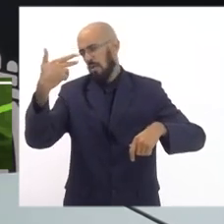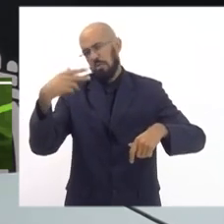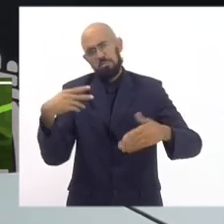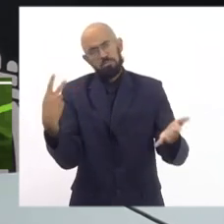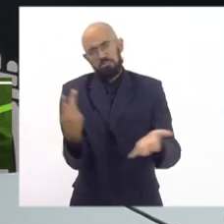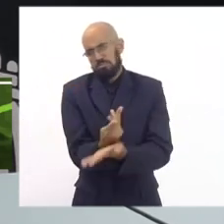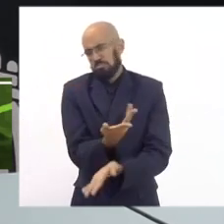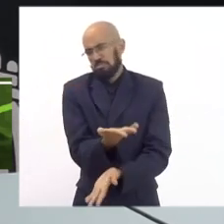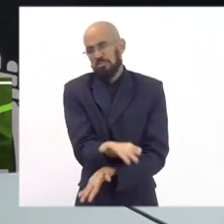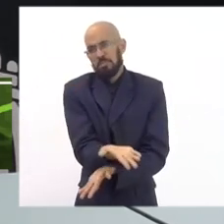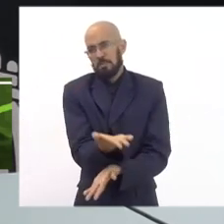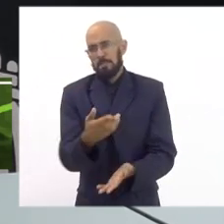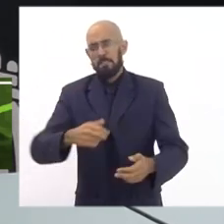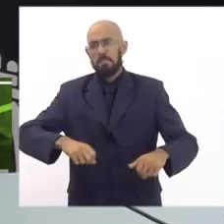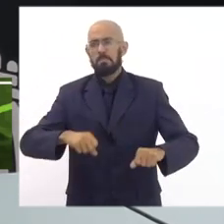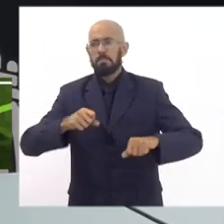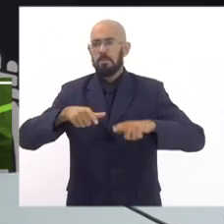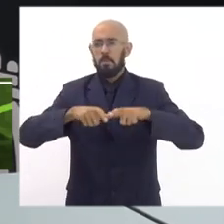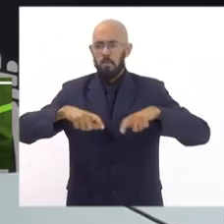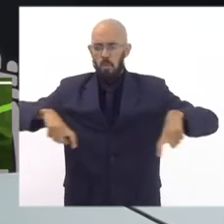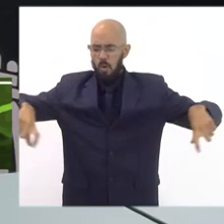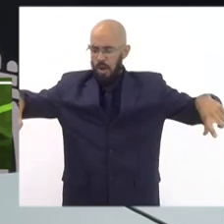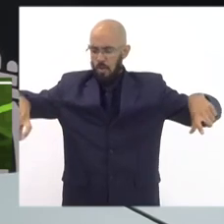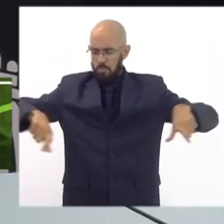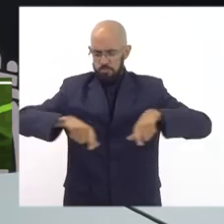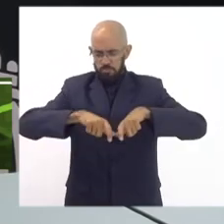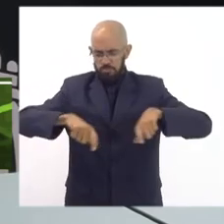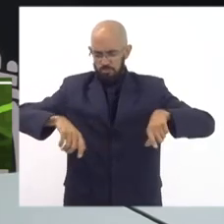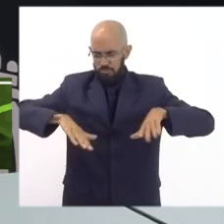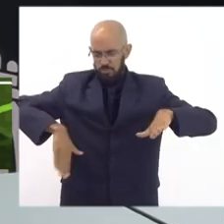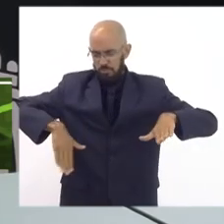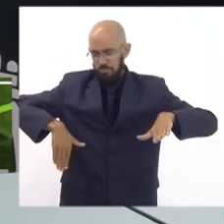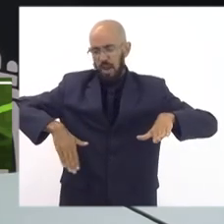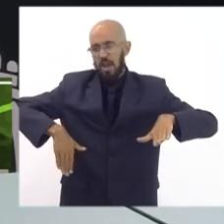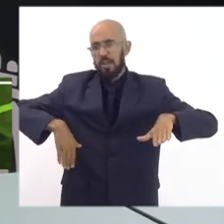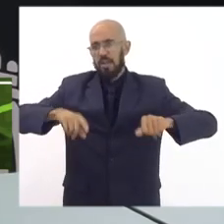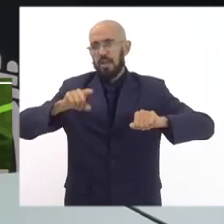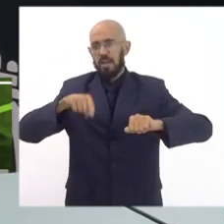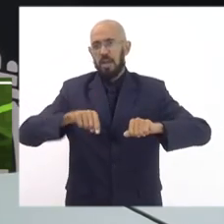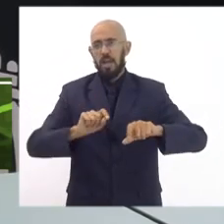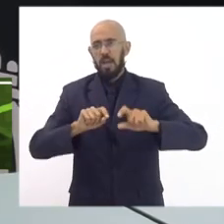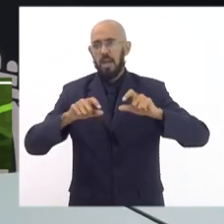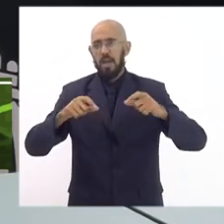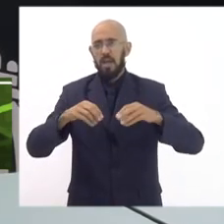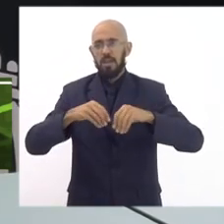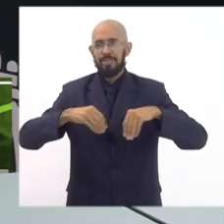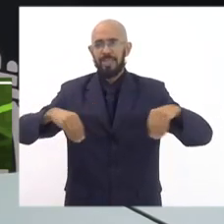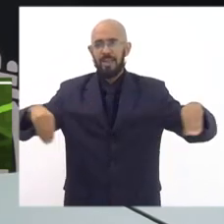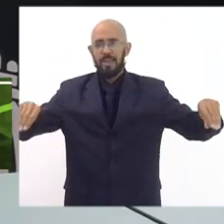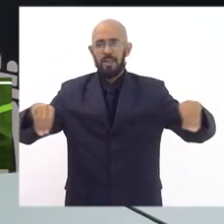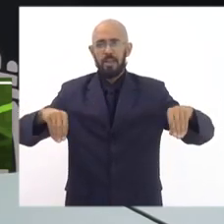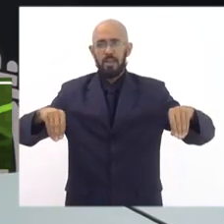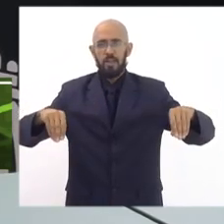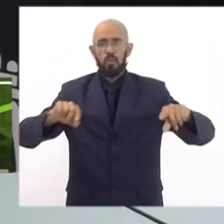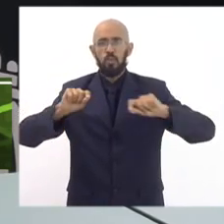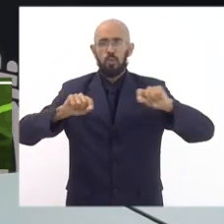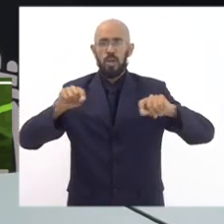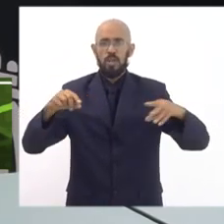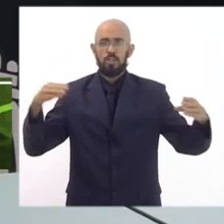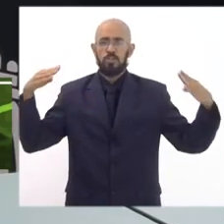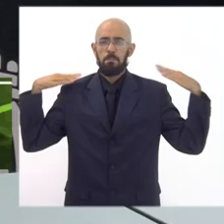de praia. A área de praia é terrenos de marinha. Terrenos de marinha,